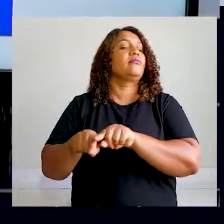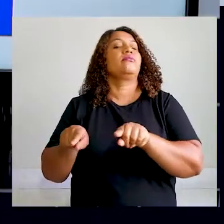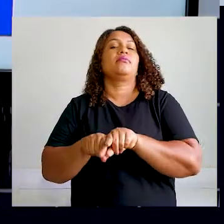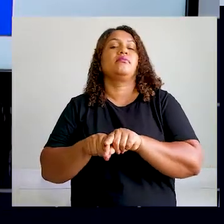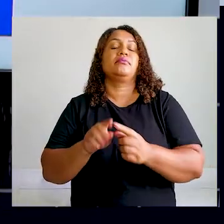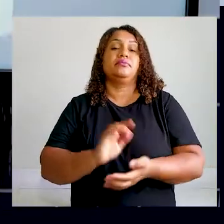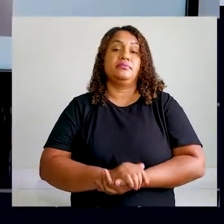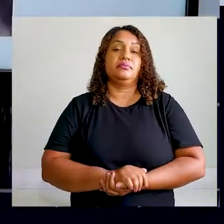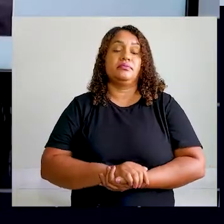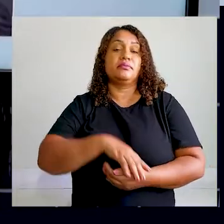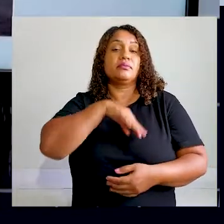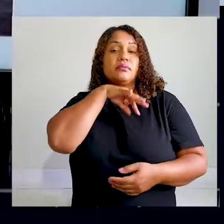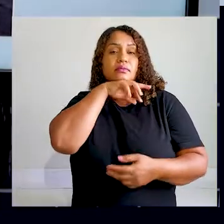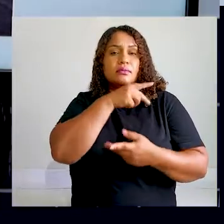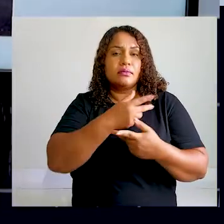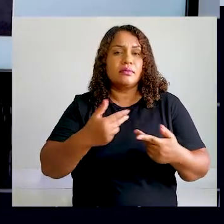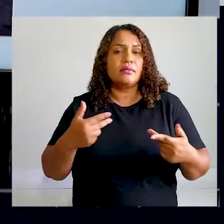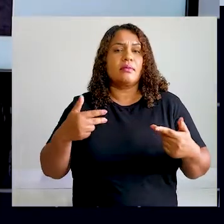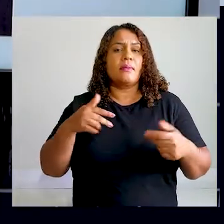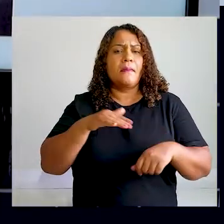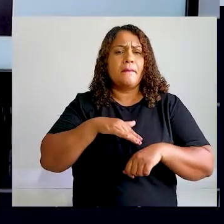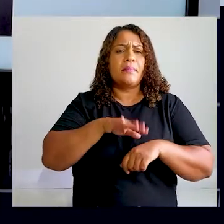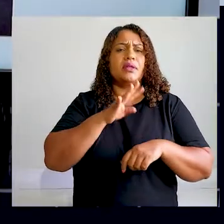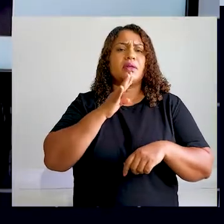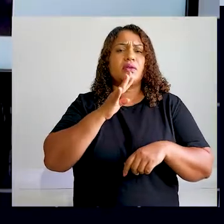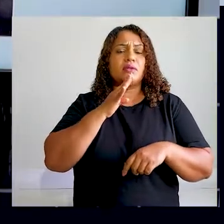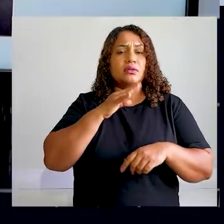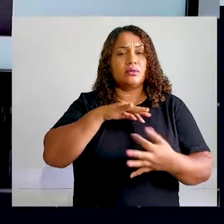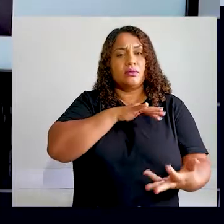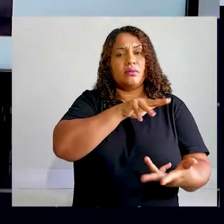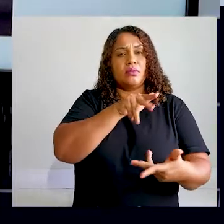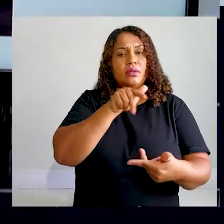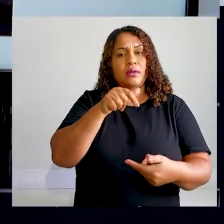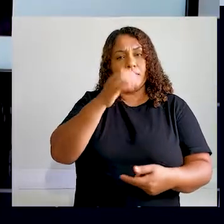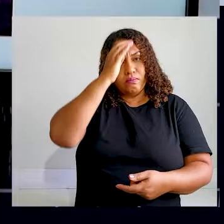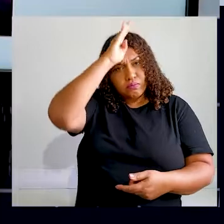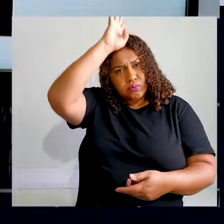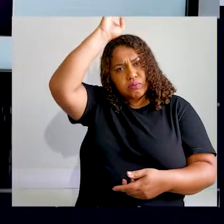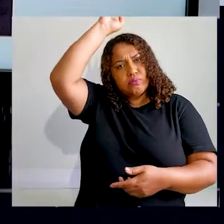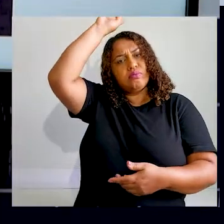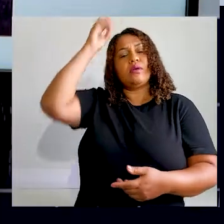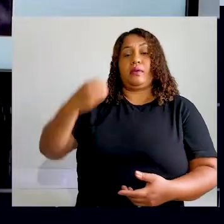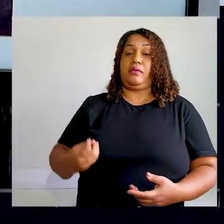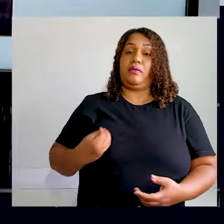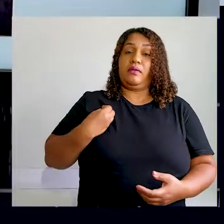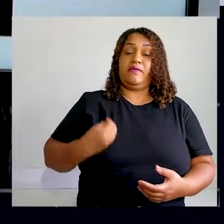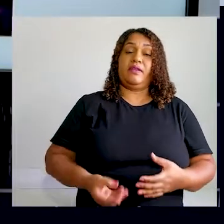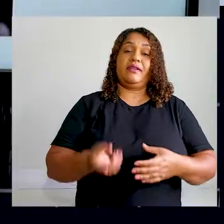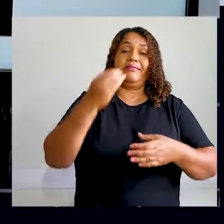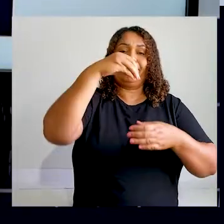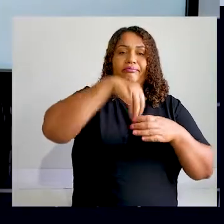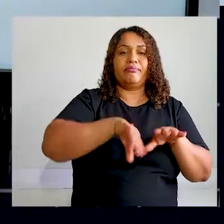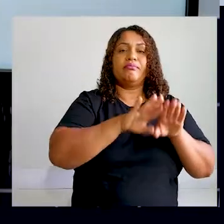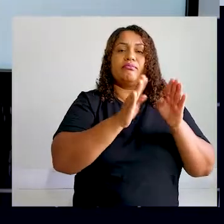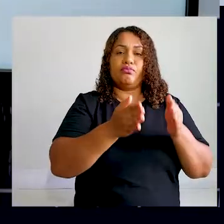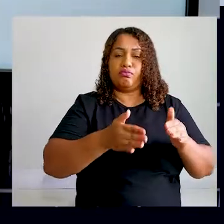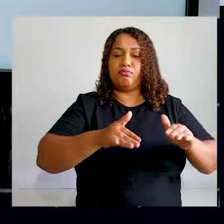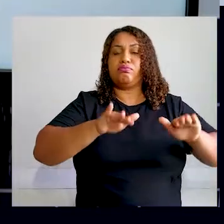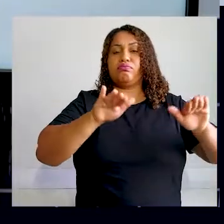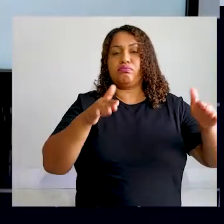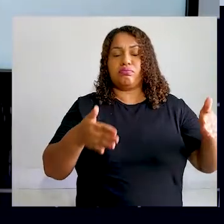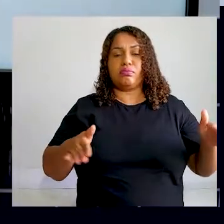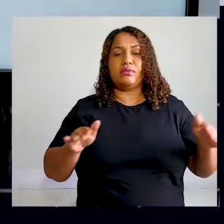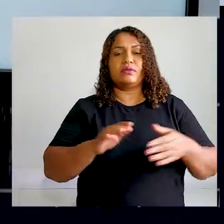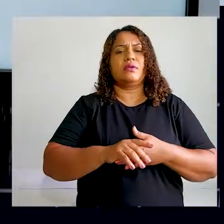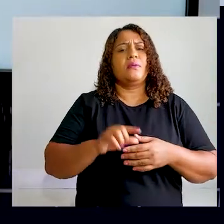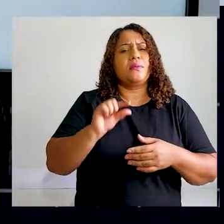maiores animais conhecidos no planeta são as baleias. Elas vivem nos oceanos. Já as menores